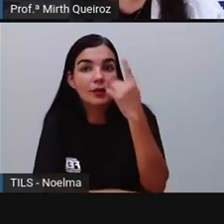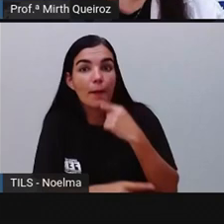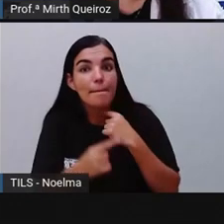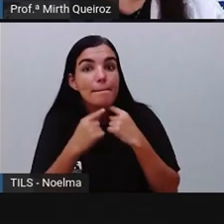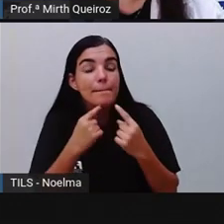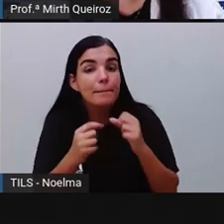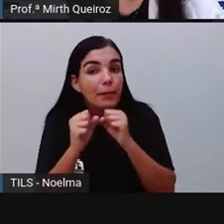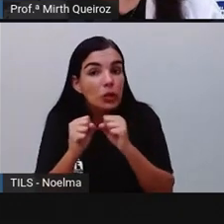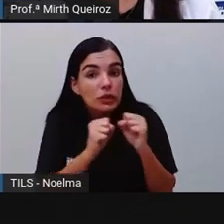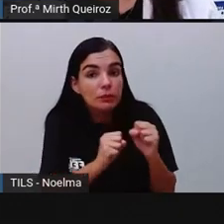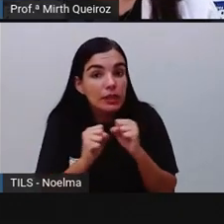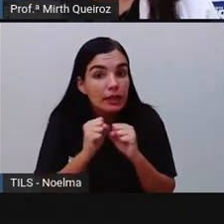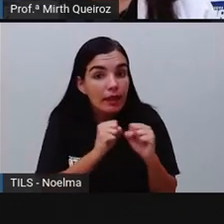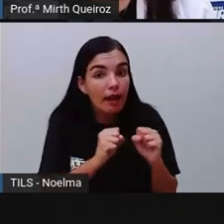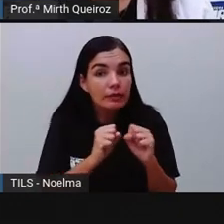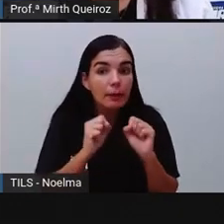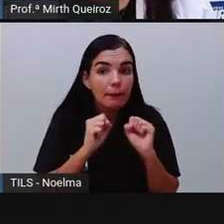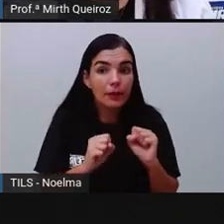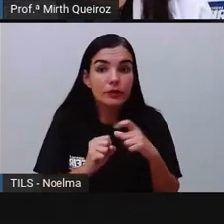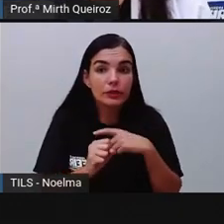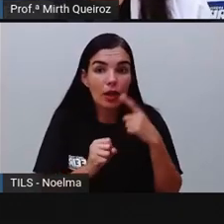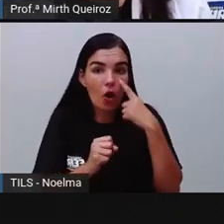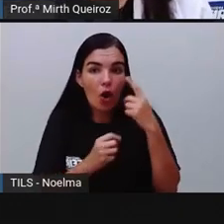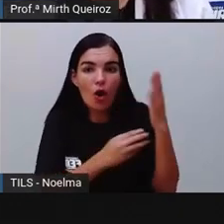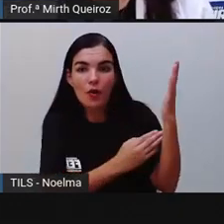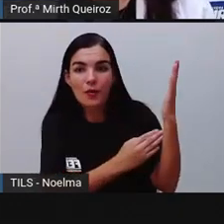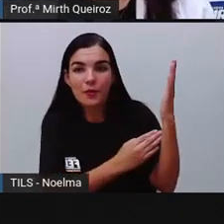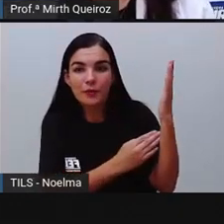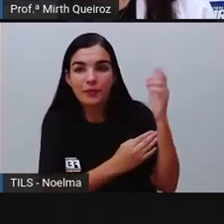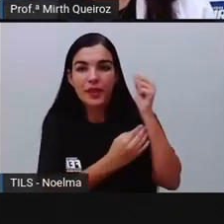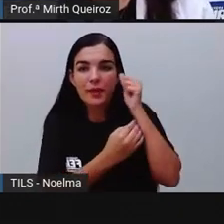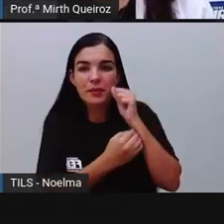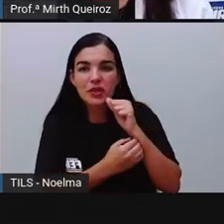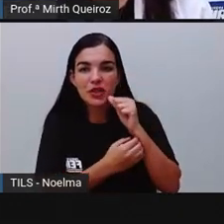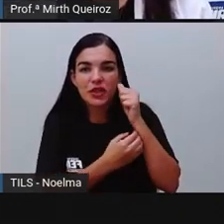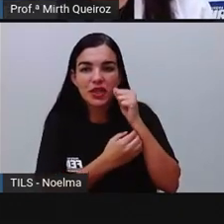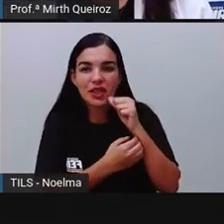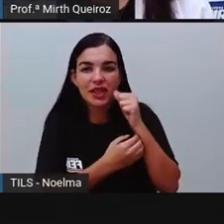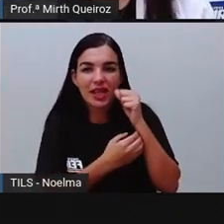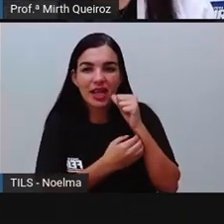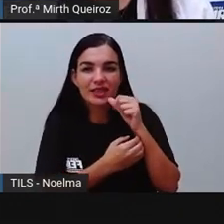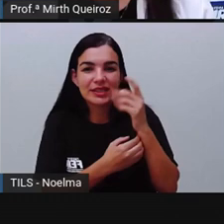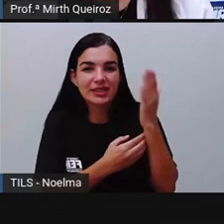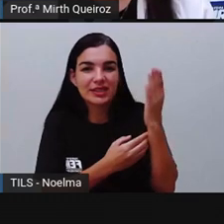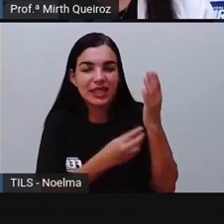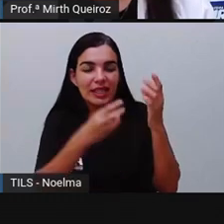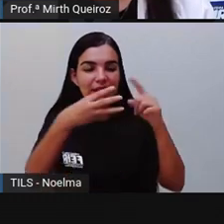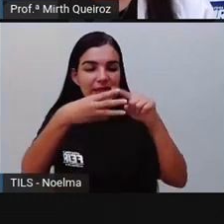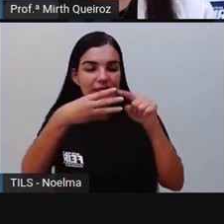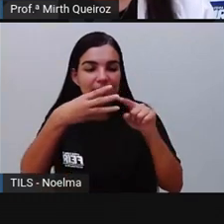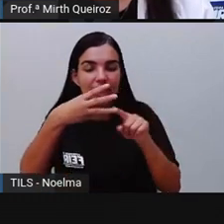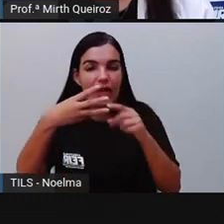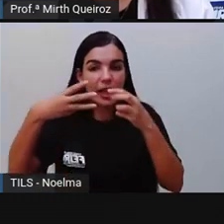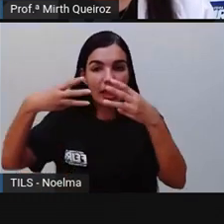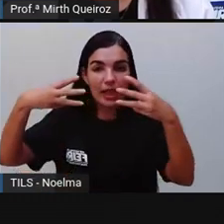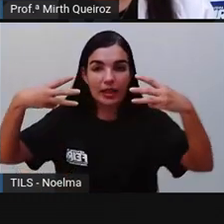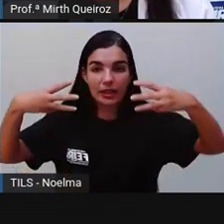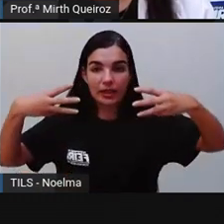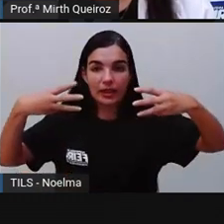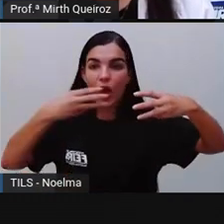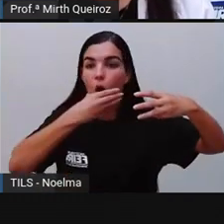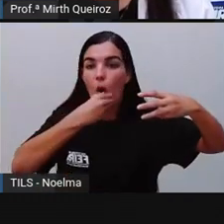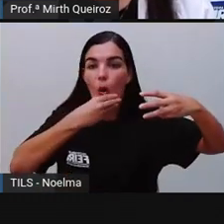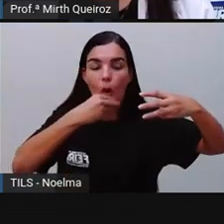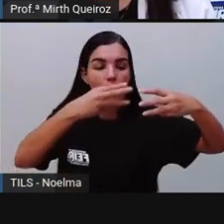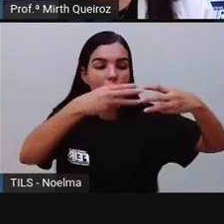de possibilidades, como a gente utilizou aqui, ó, Bianca, Joyce e Carolina. Nós temos Carlos, Miguel e